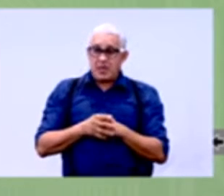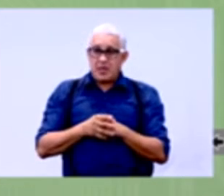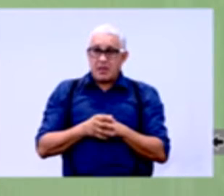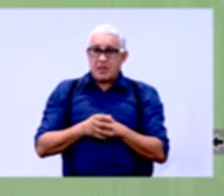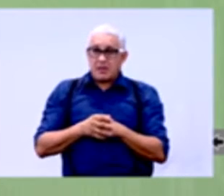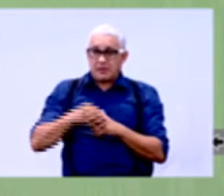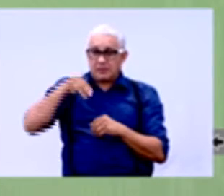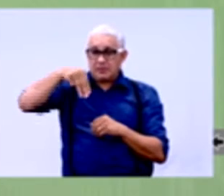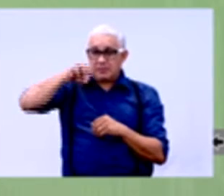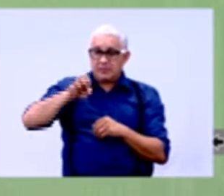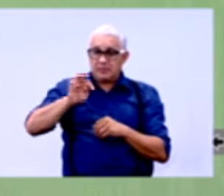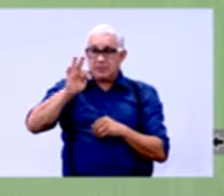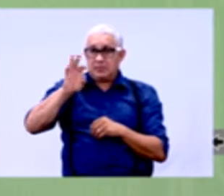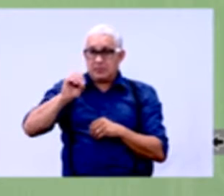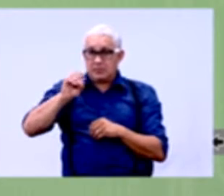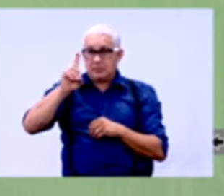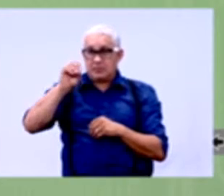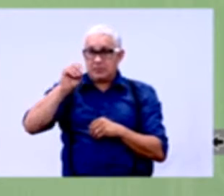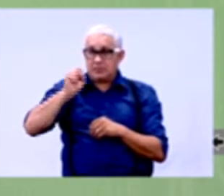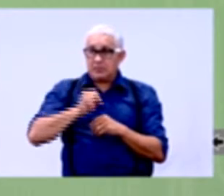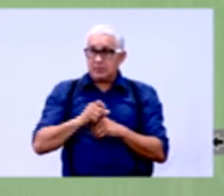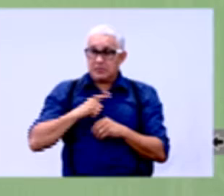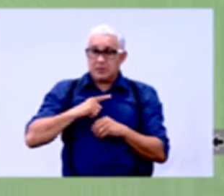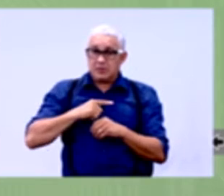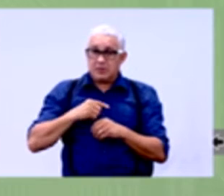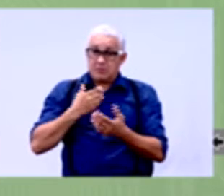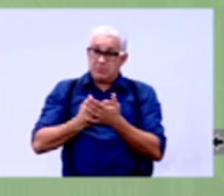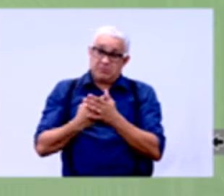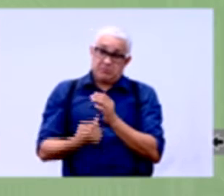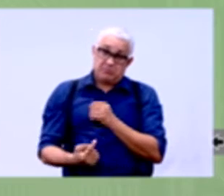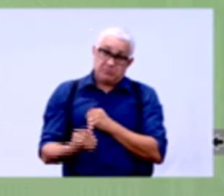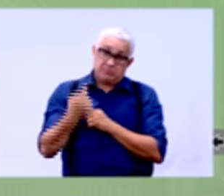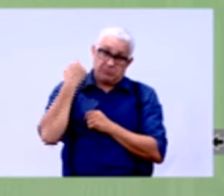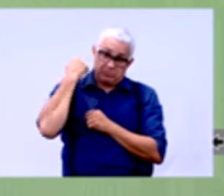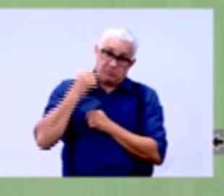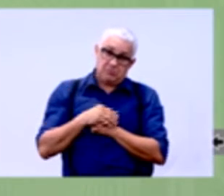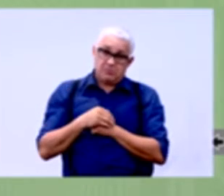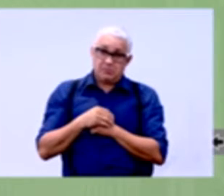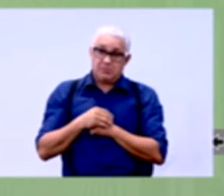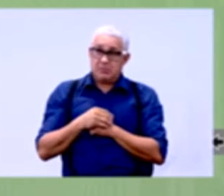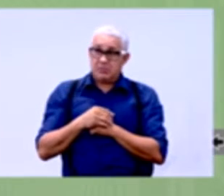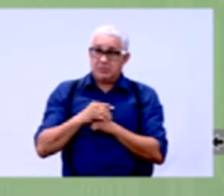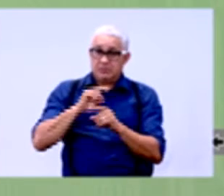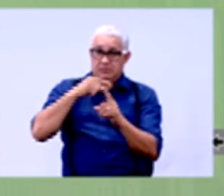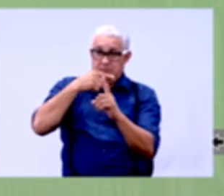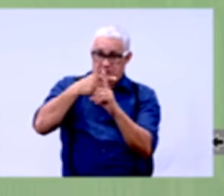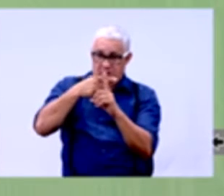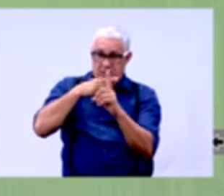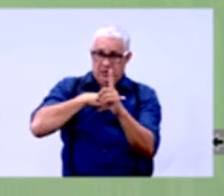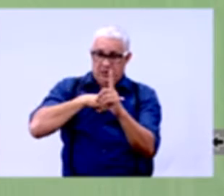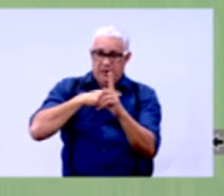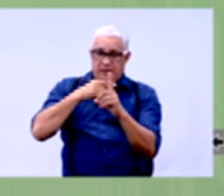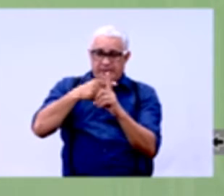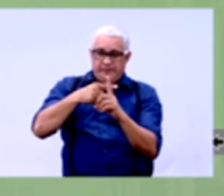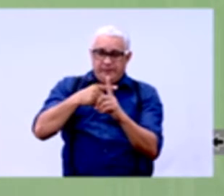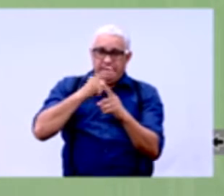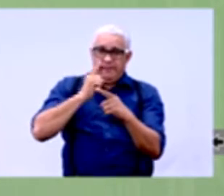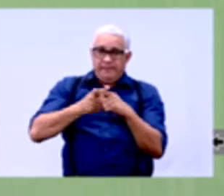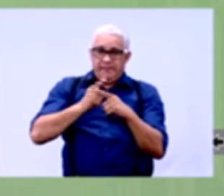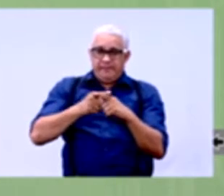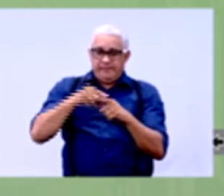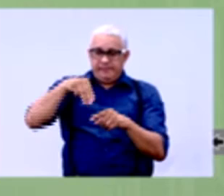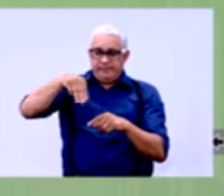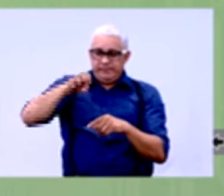os métodos, tá? Aqui, como a gente tinha visto na aula passada, como está com sinalzinho de mais, ó, é porque a visibilidade desses métodos é